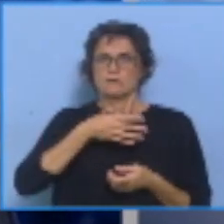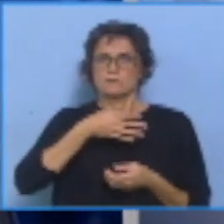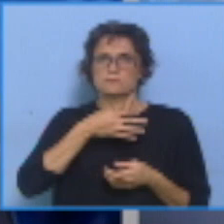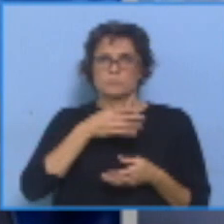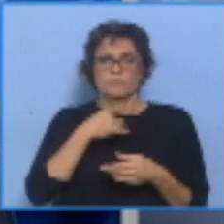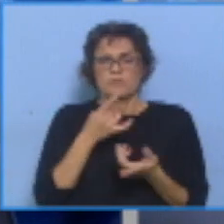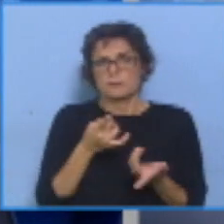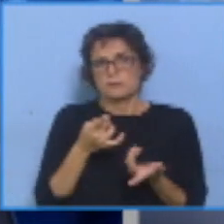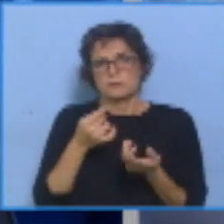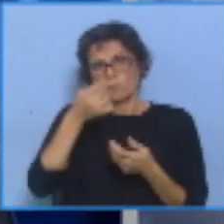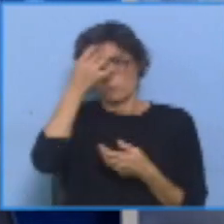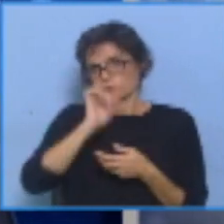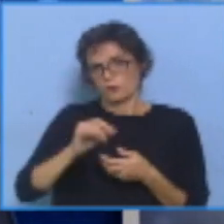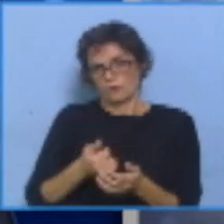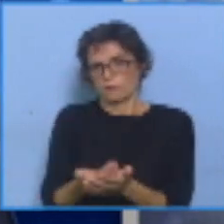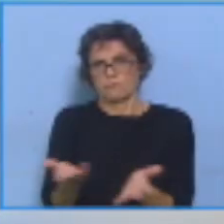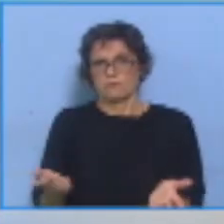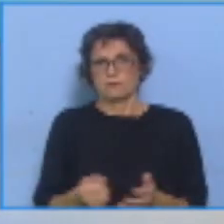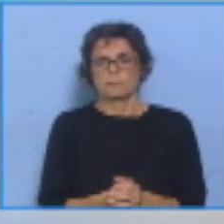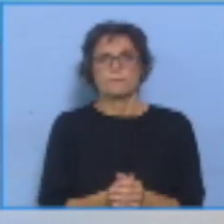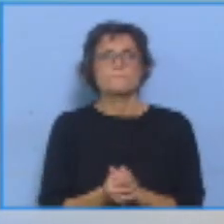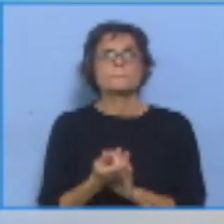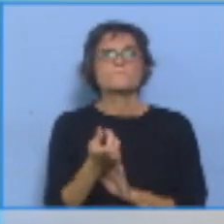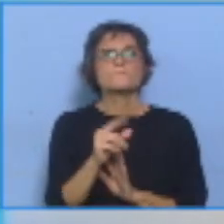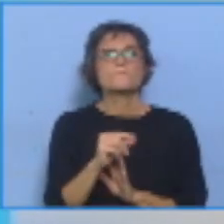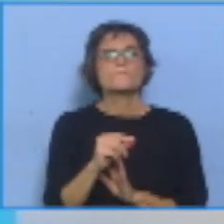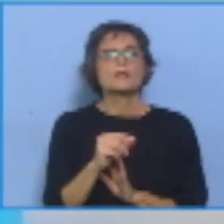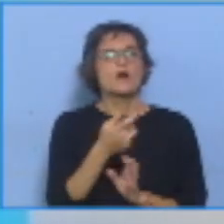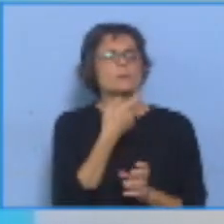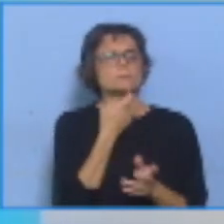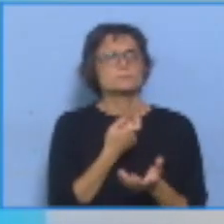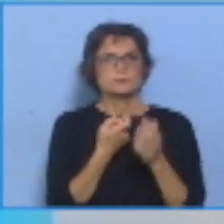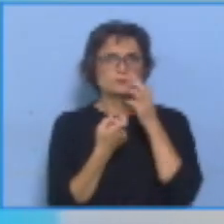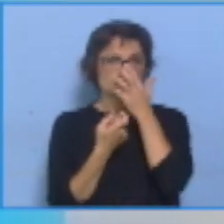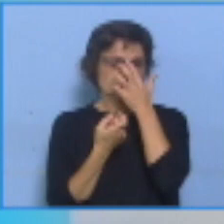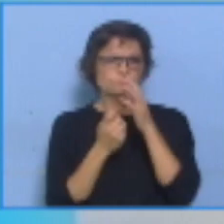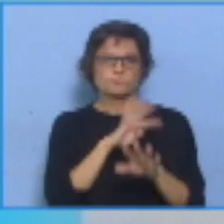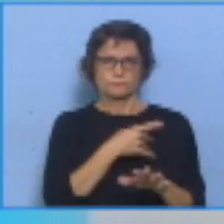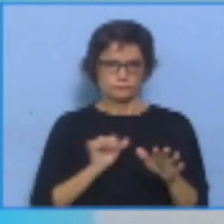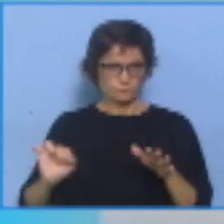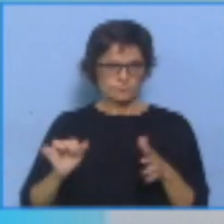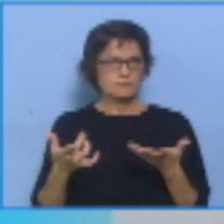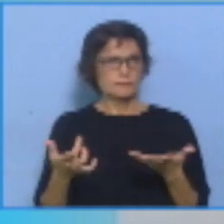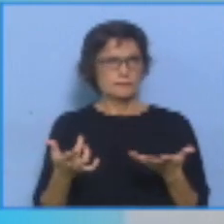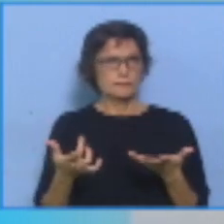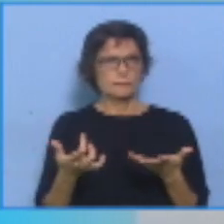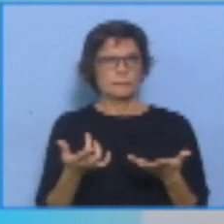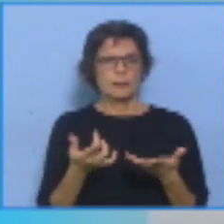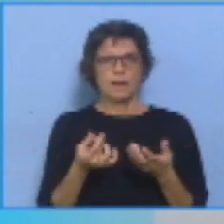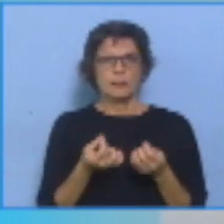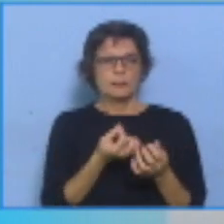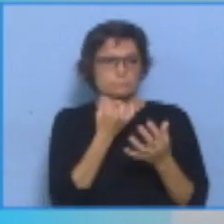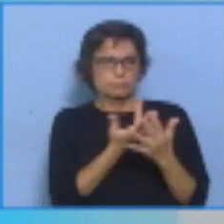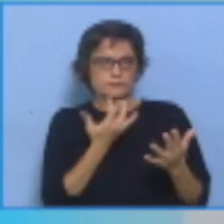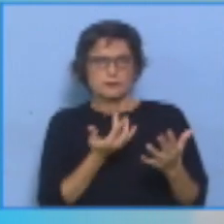sobre as coisas. Rui Teixeira, o que é que emana mais na poesia dela? É de facto este compromisso com o